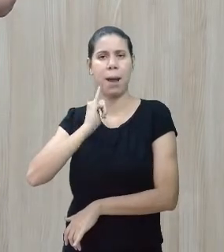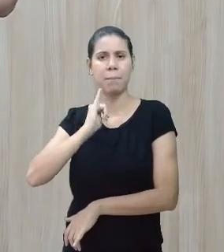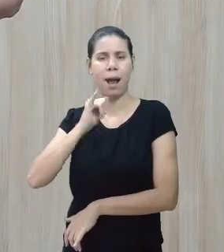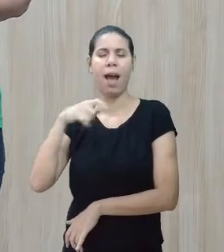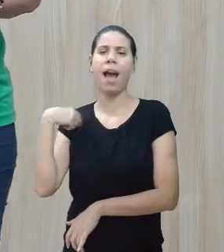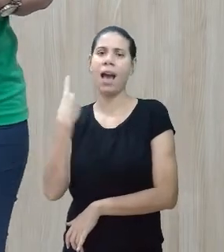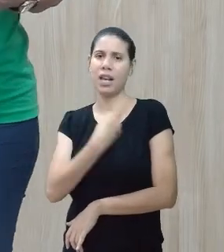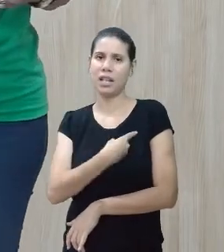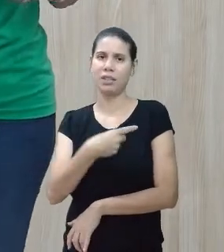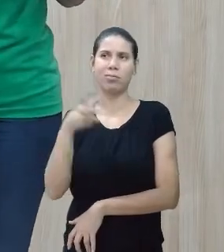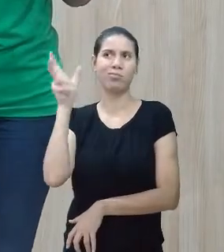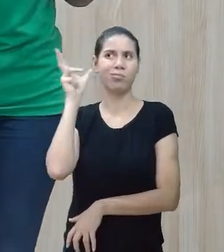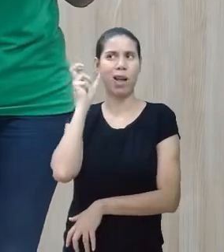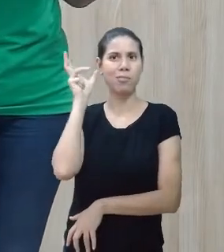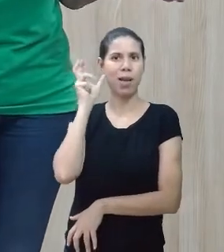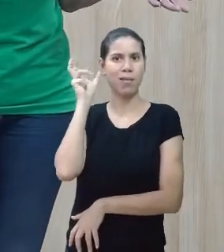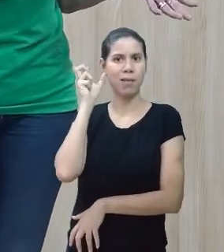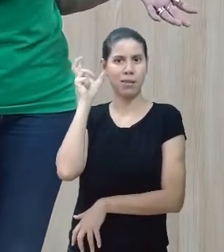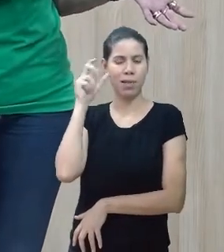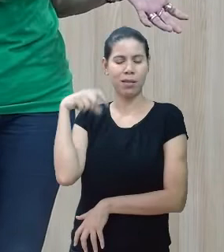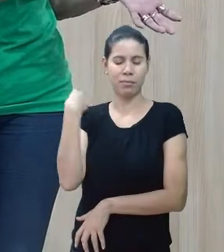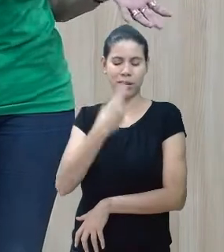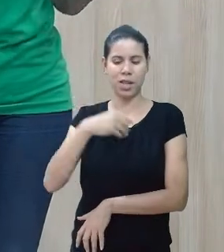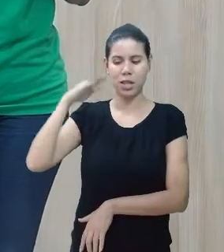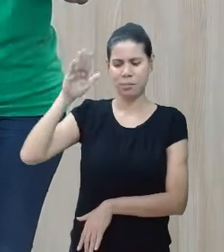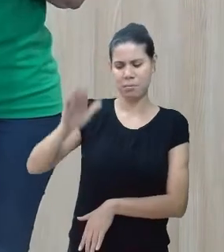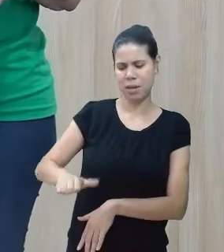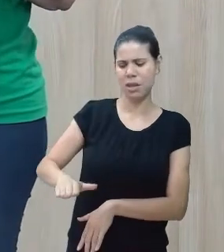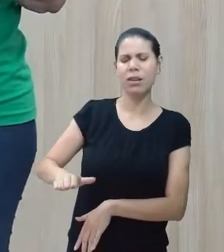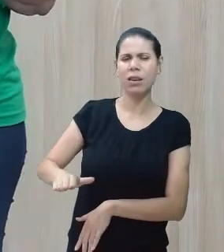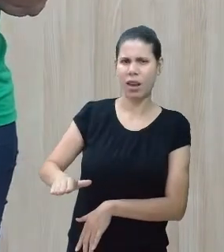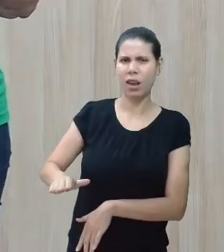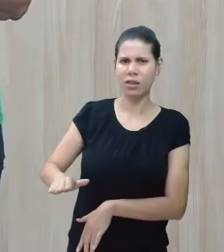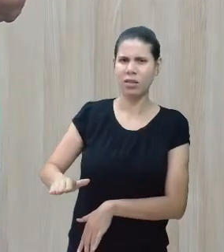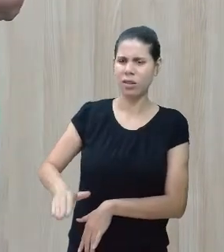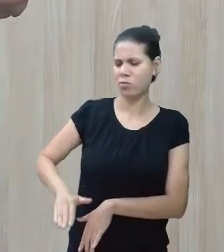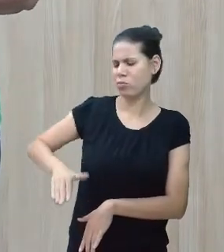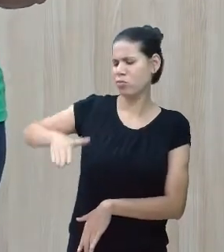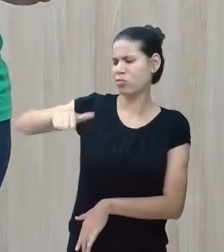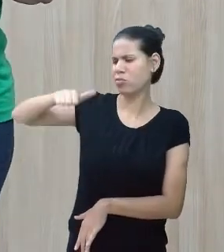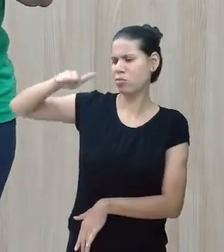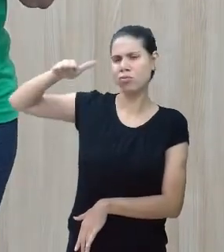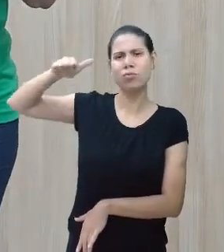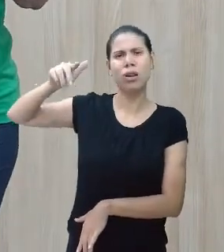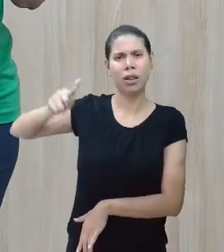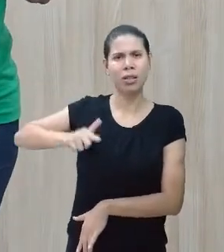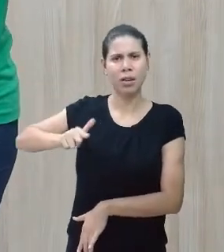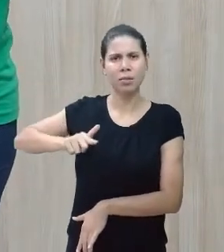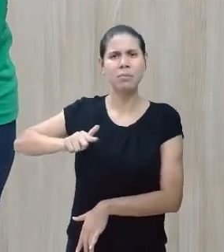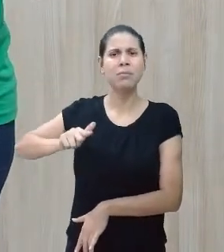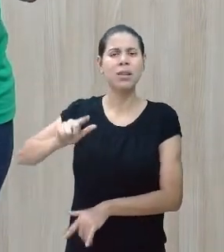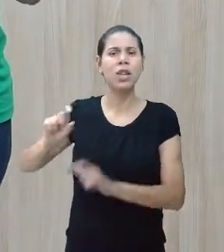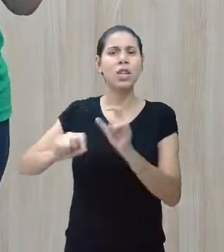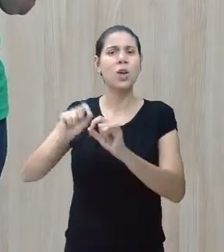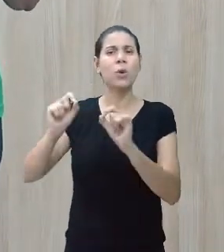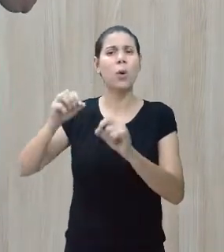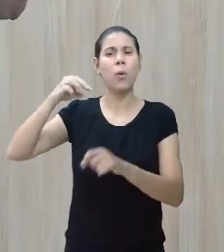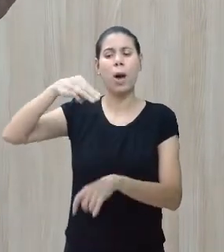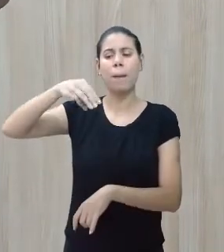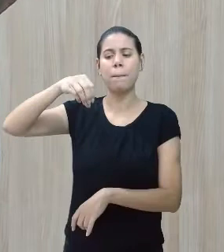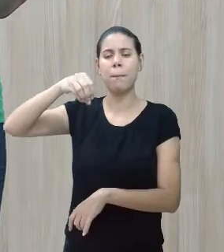escuta muito quando somos pequenos, a gente escuta também agora. Ela tem um fundo de quê? De moral.